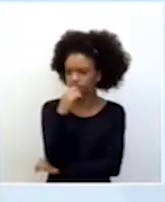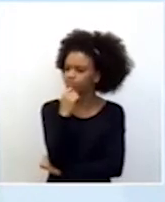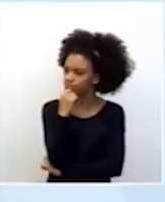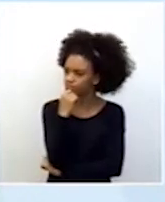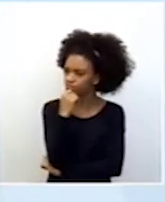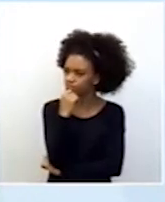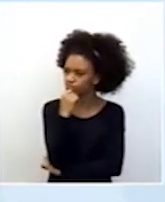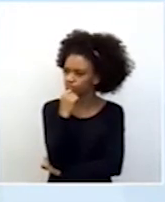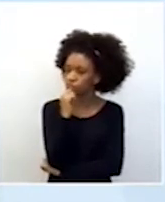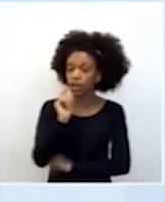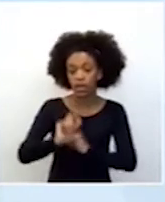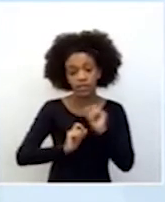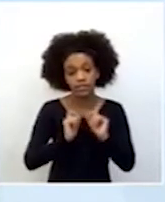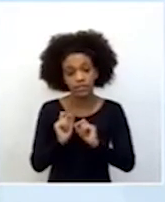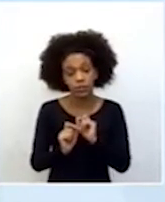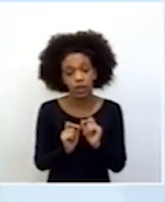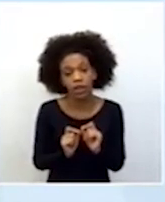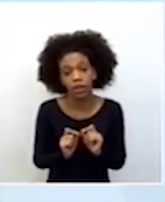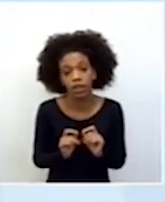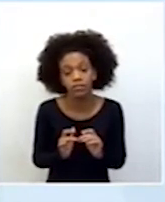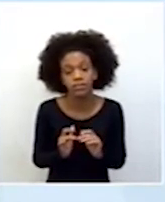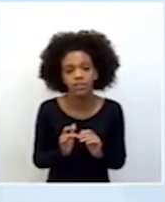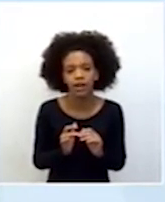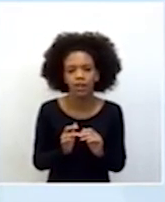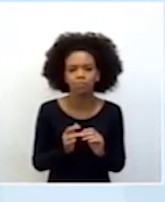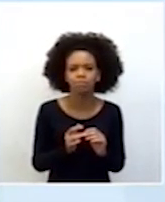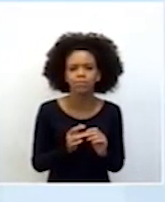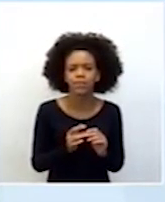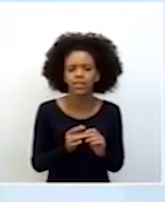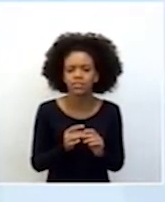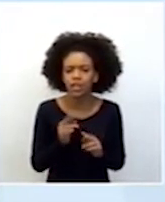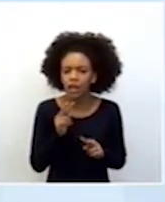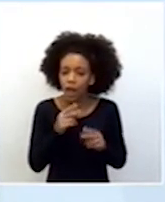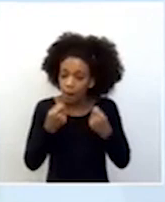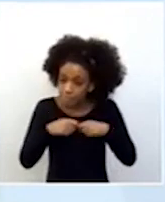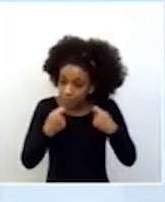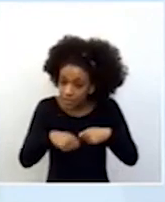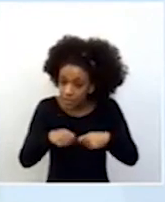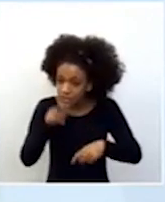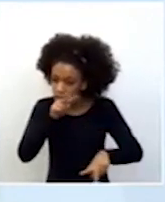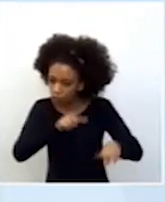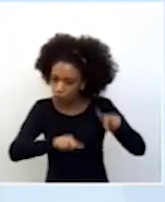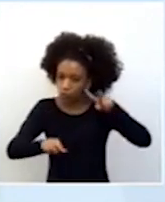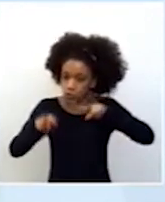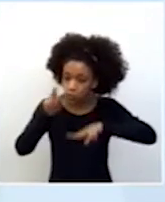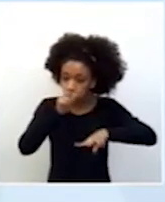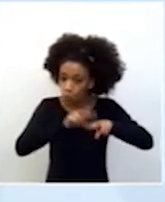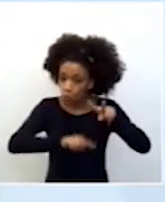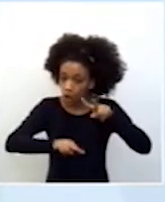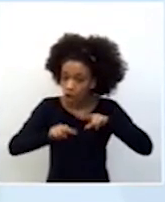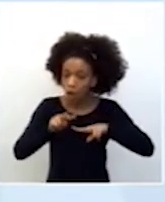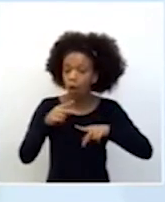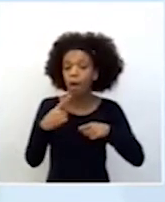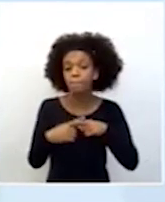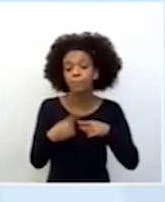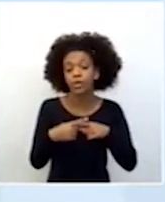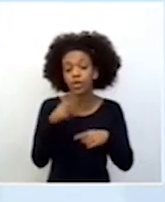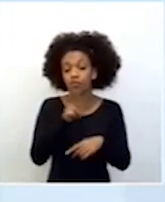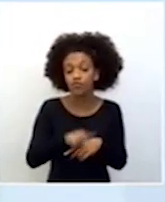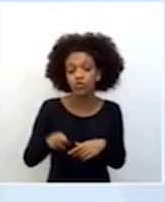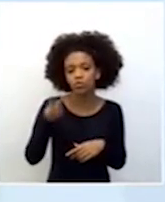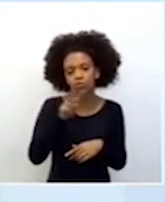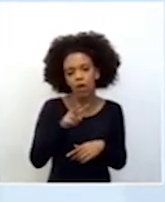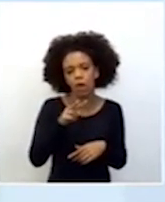mais que ela faz aquele apelo da linguagem visual. O elemento visual é a característica presente em toda